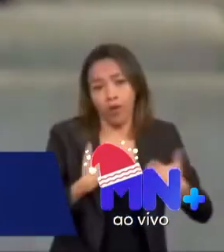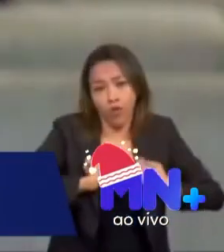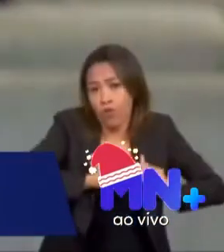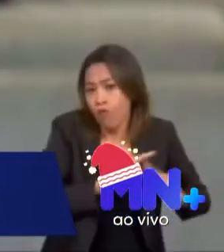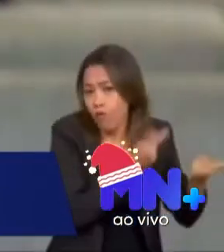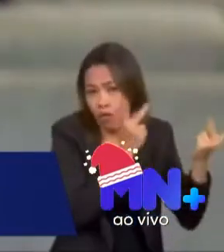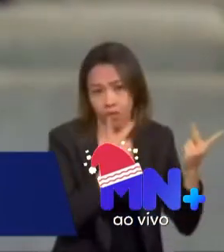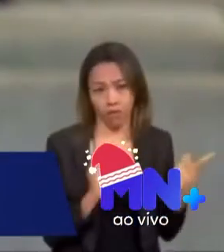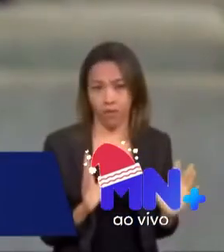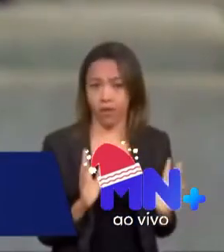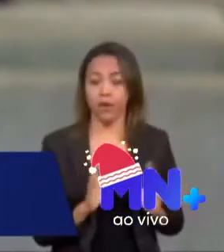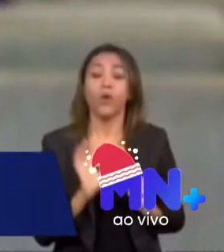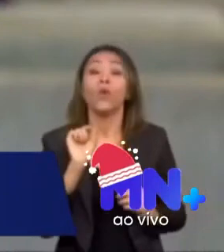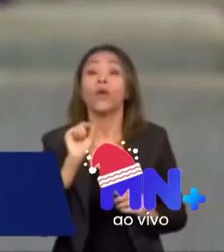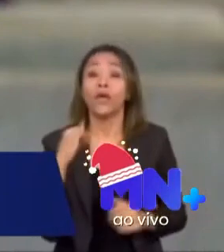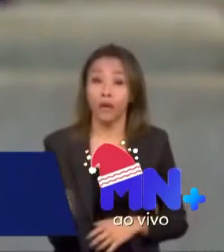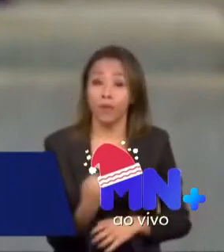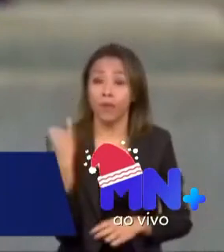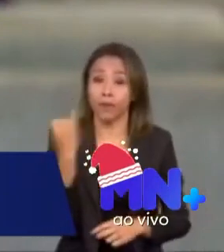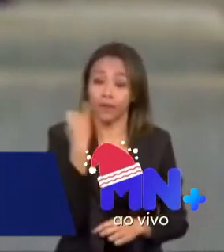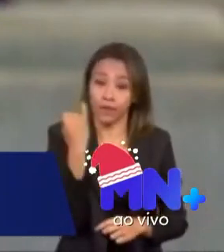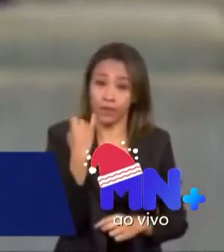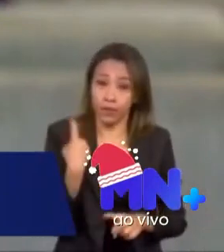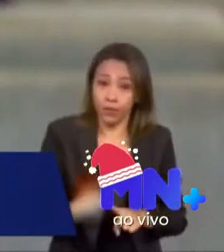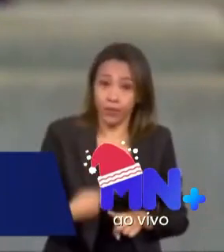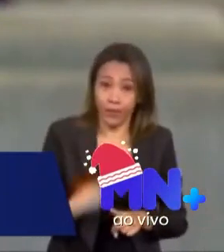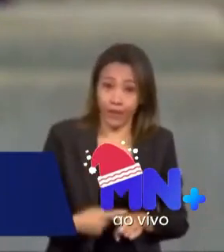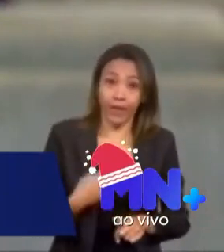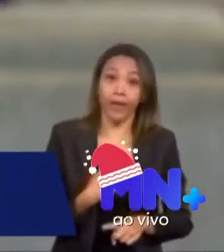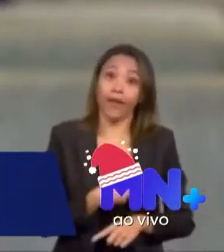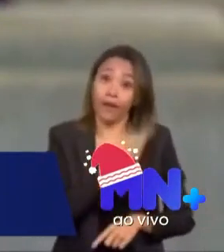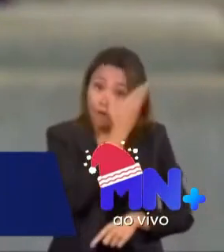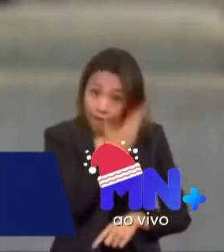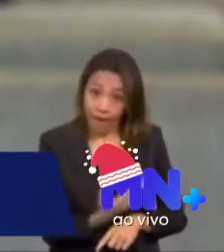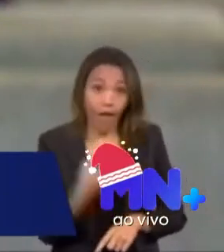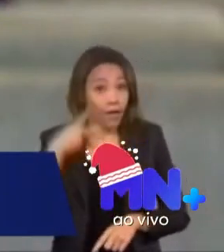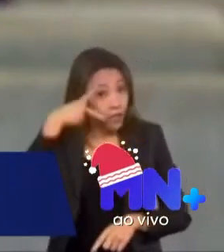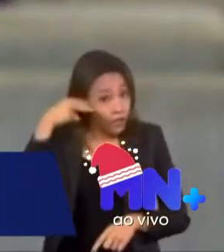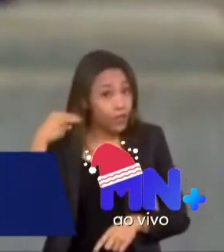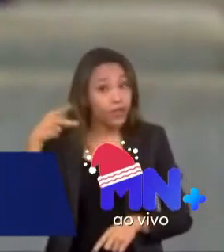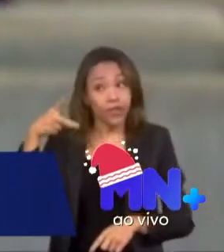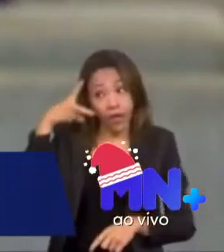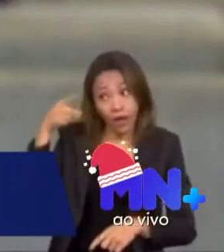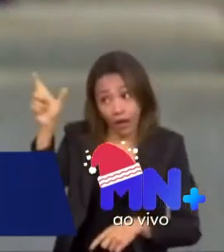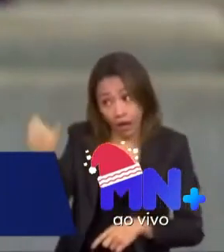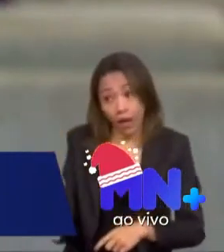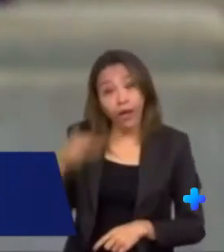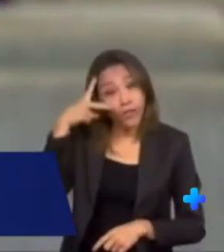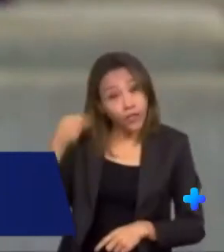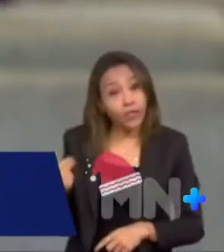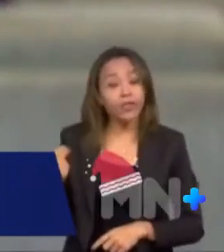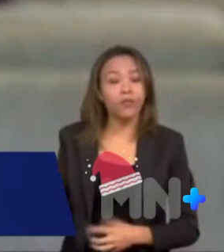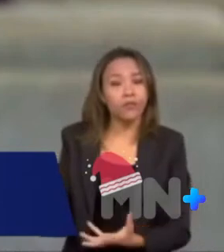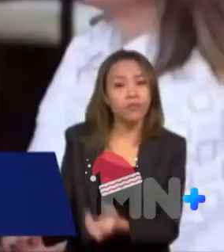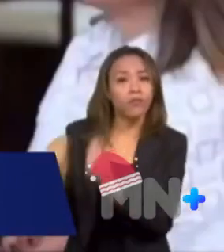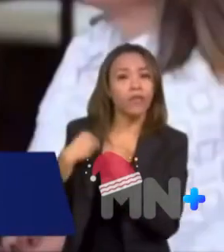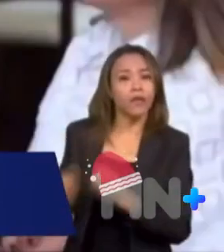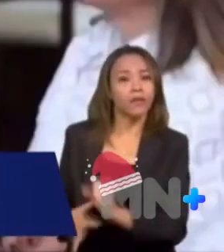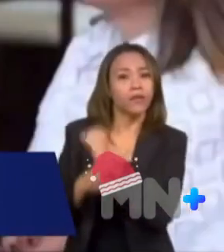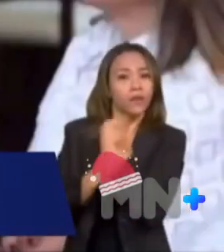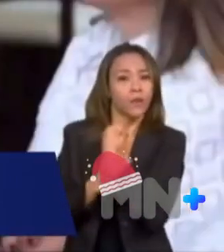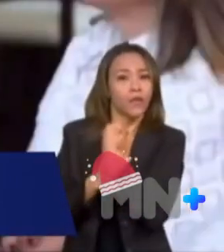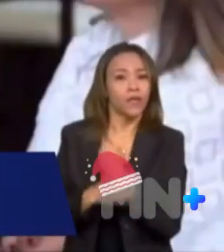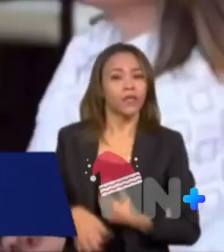Tem regulação. A federação é importante porque a Janja me passa confiança. Ela me passa certeza, ela dá palpite nas coisas que eu vou fazer,